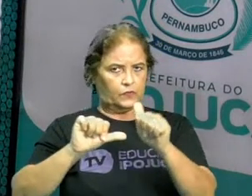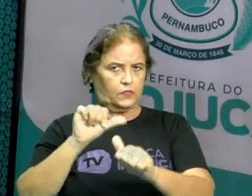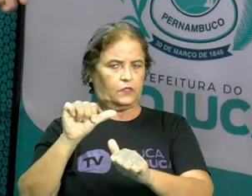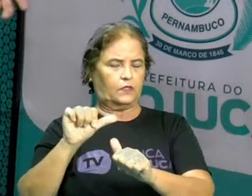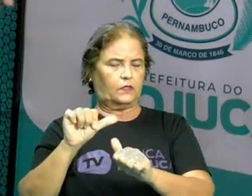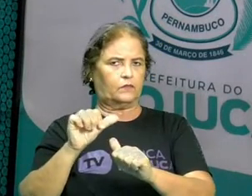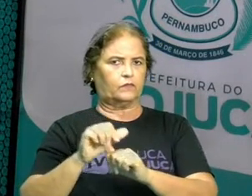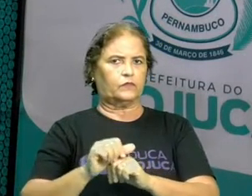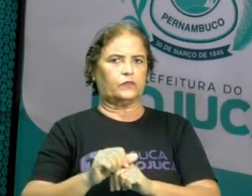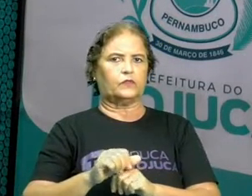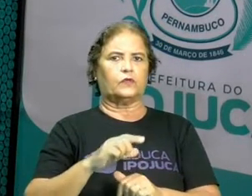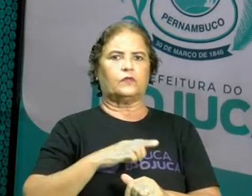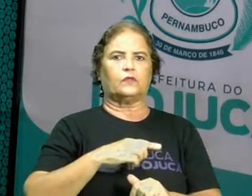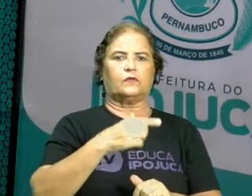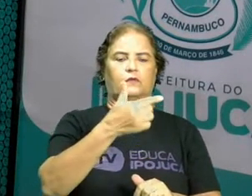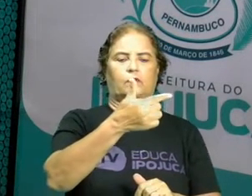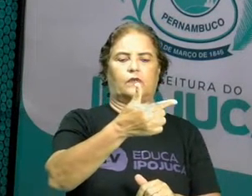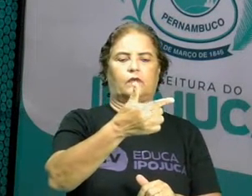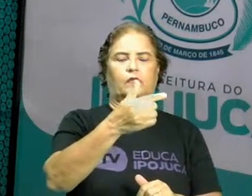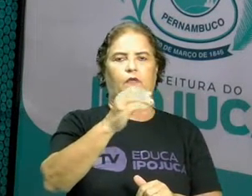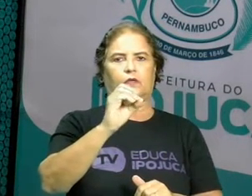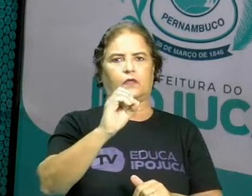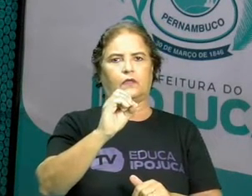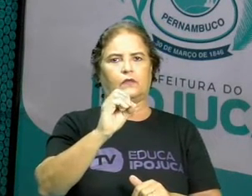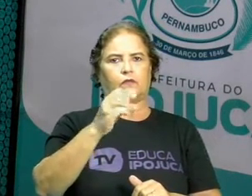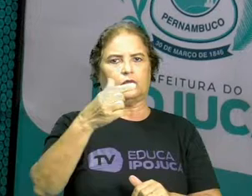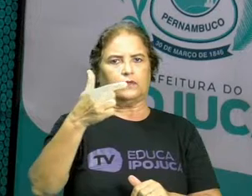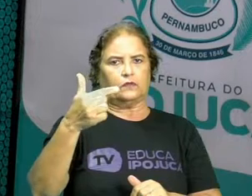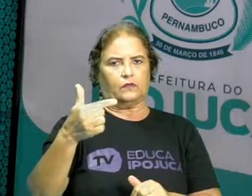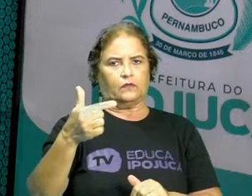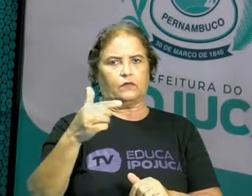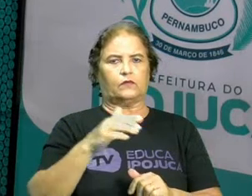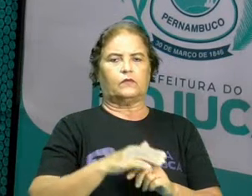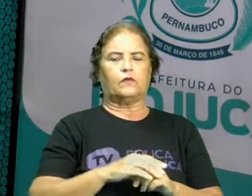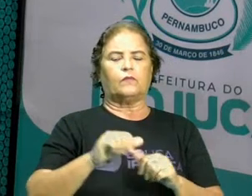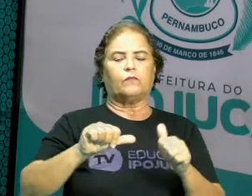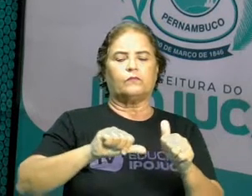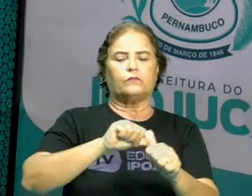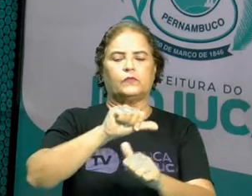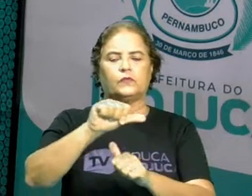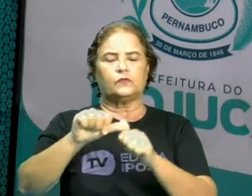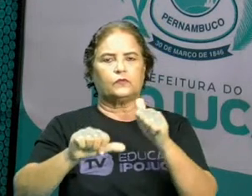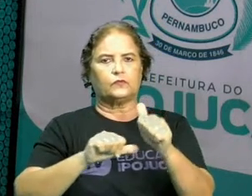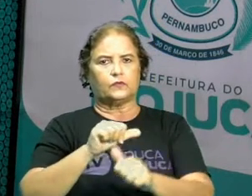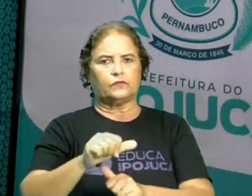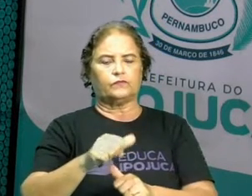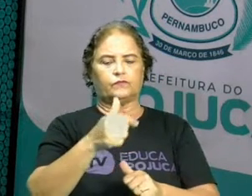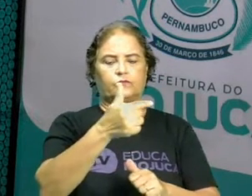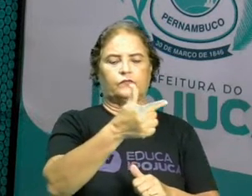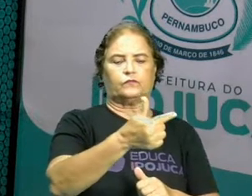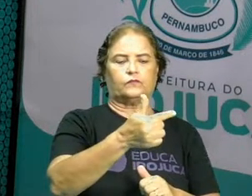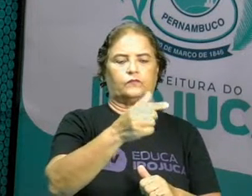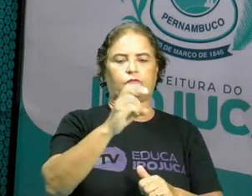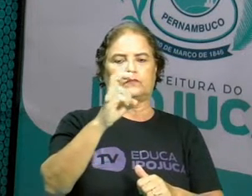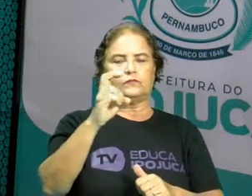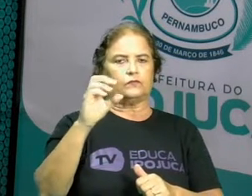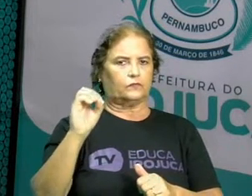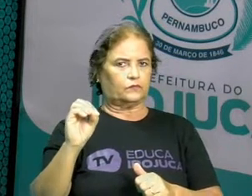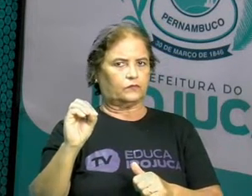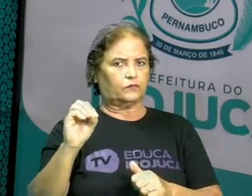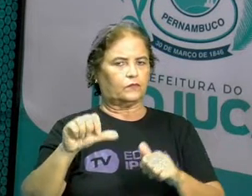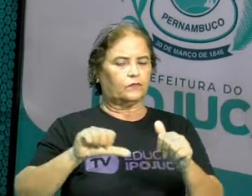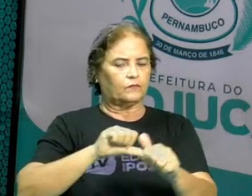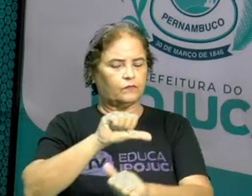aqui, criamos o 502. Mudou mais um pouquinho, 250.